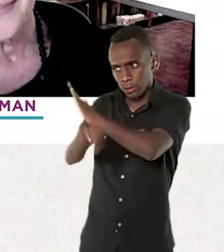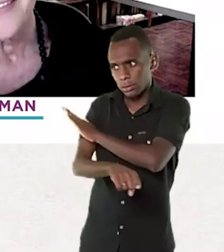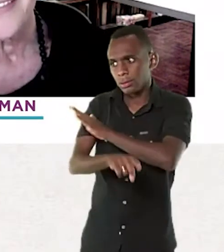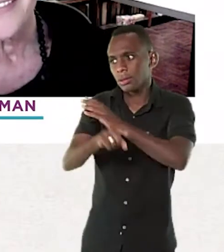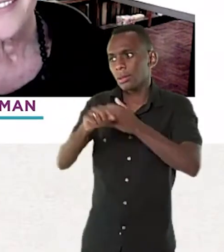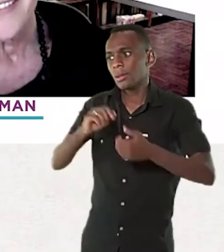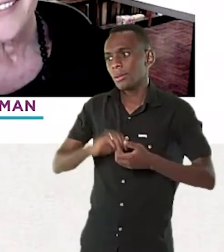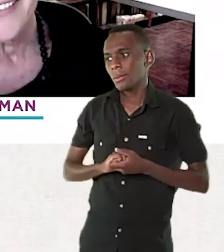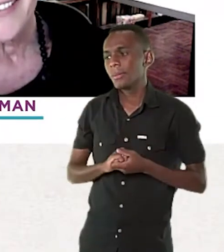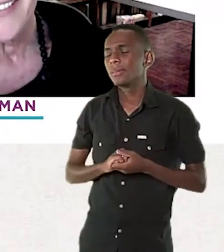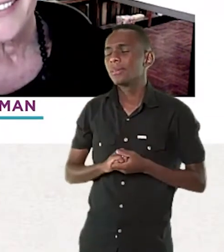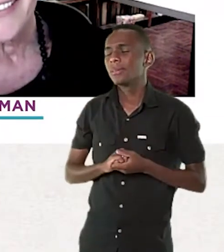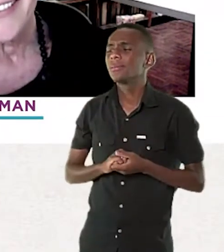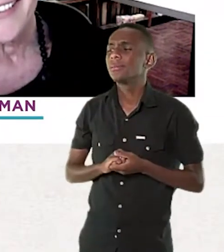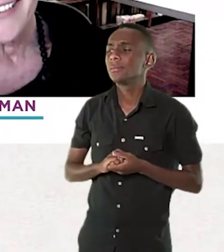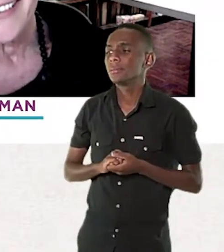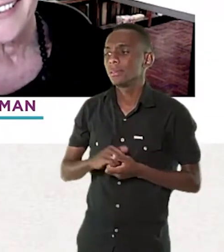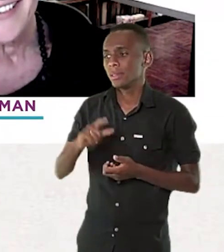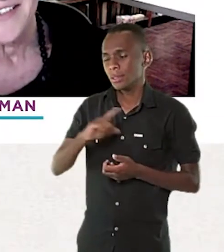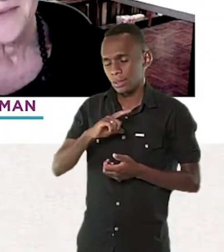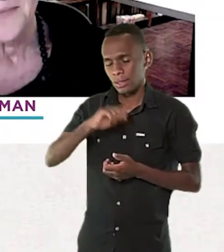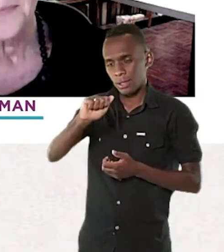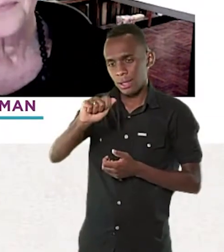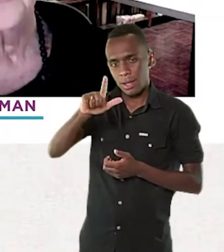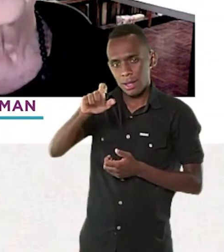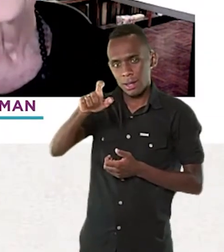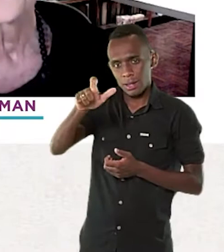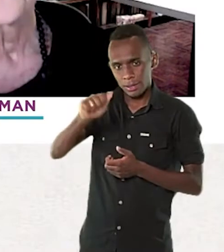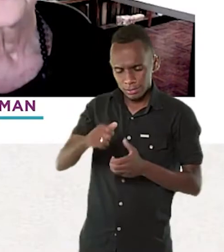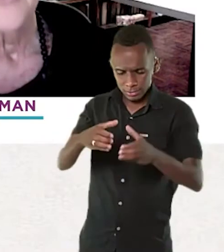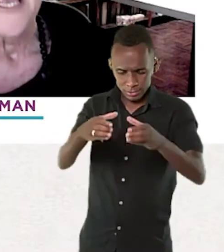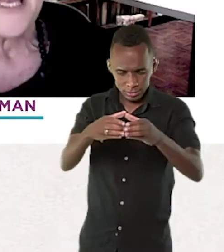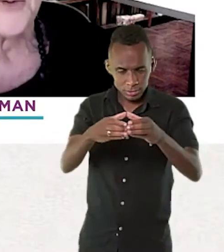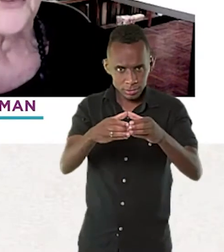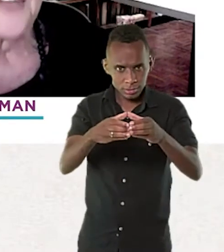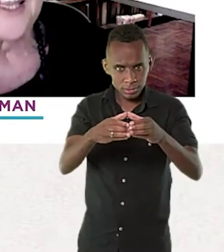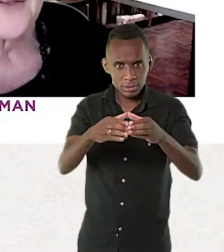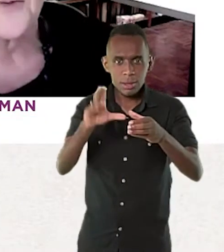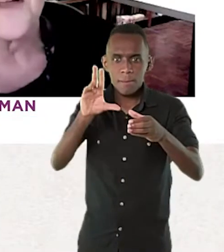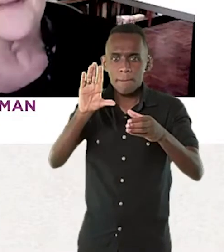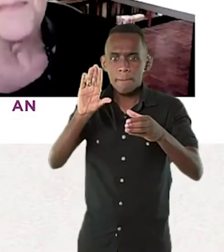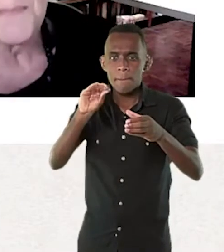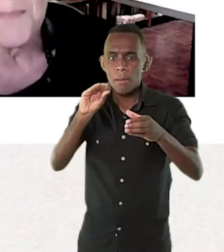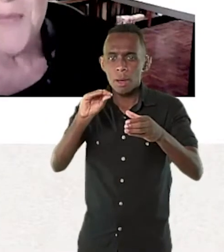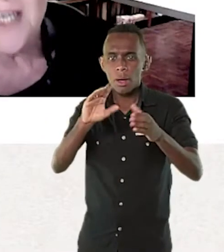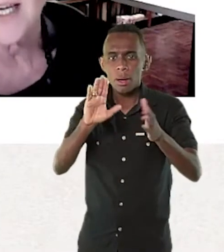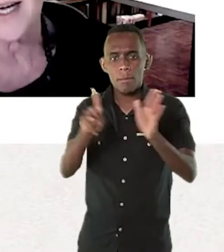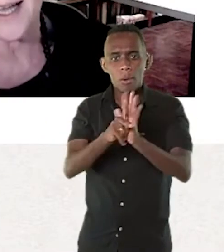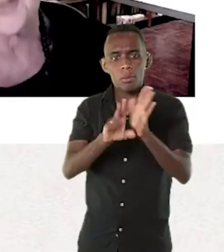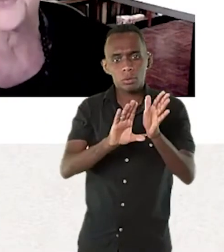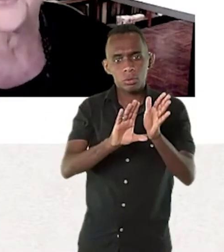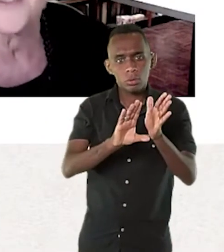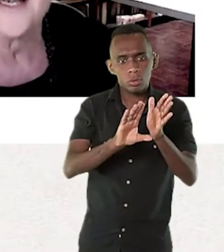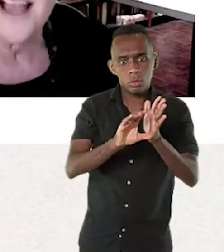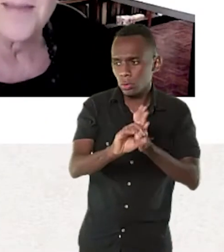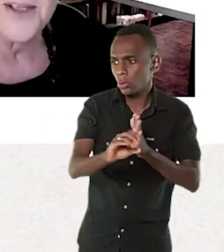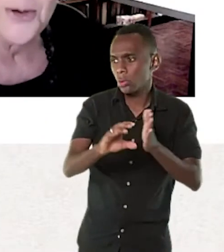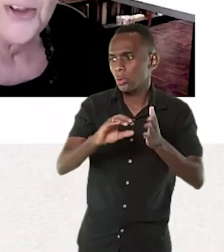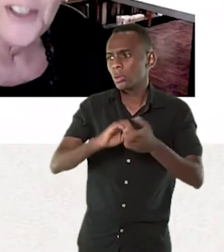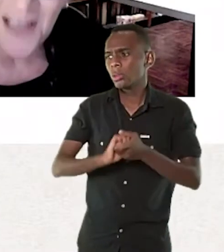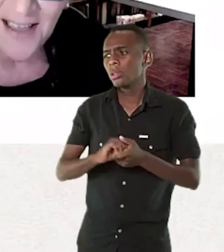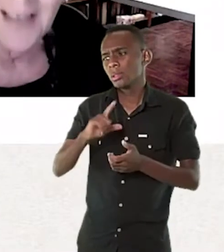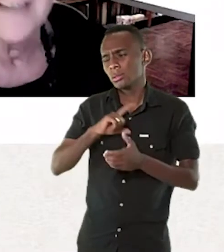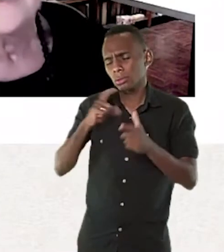divertida. Eu tenho Alexa. Você tem Alexa? Eu tenho uma mini Alexa, eu tenho